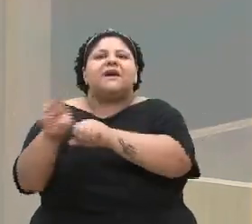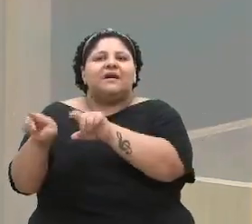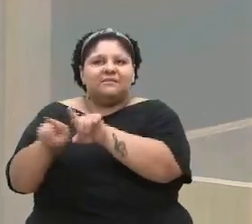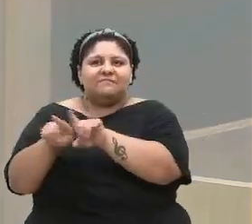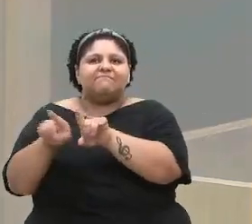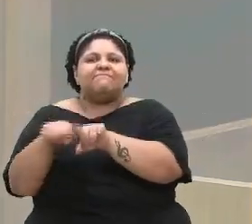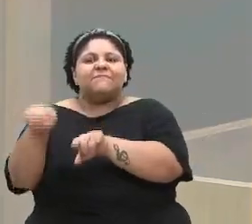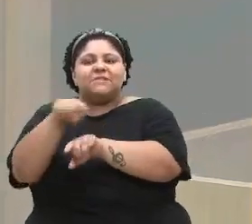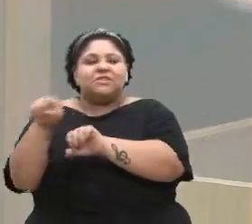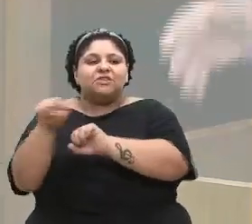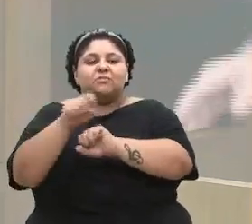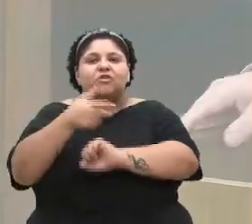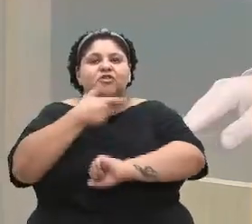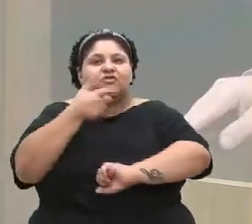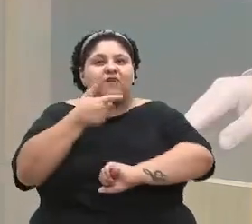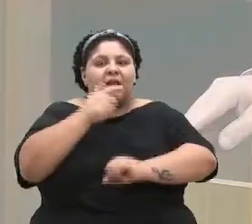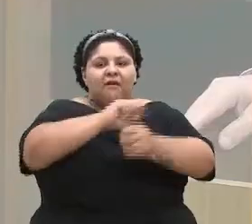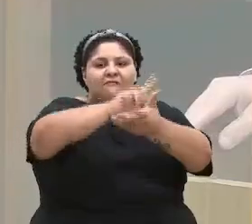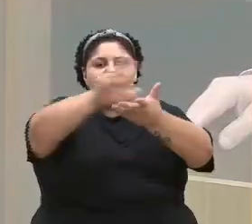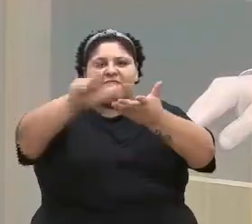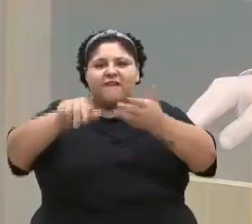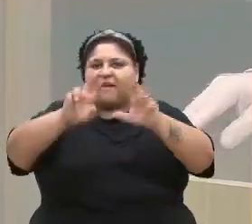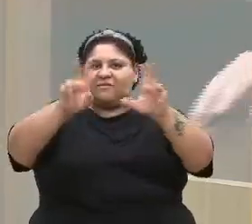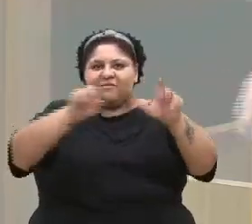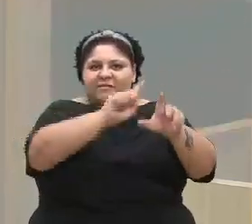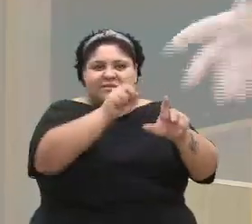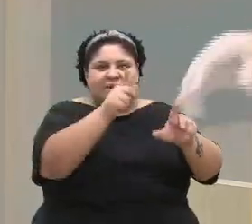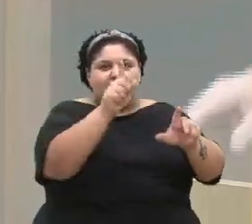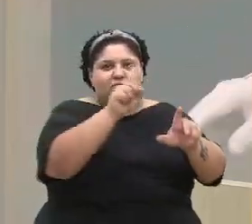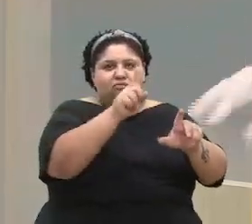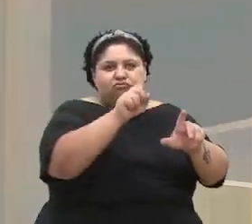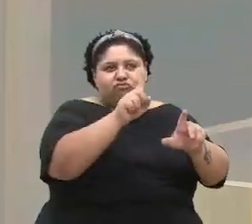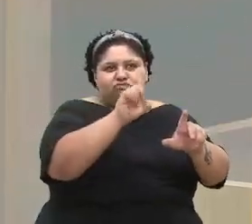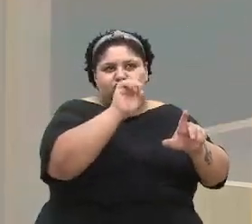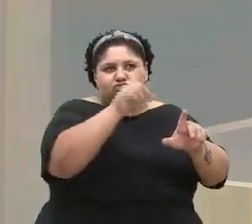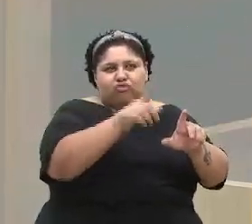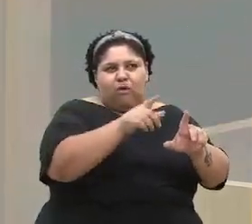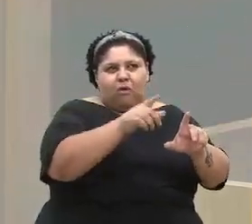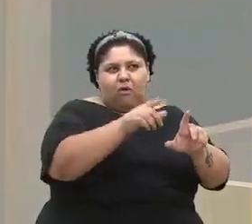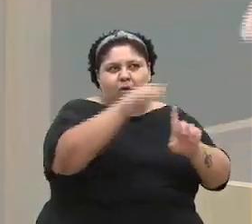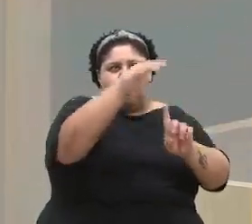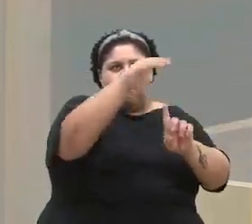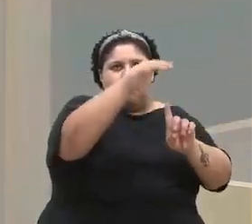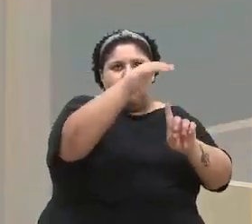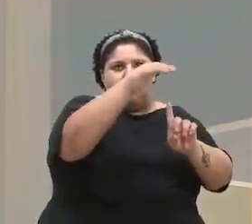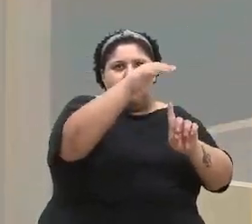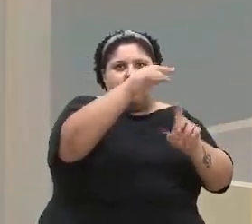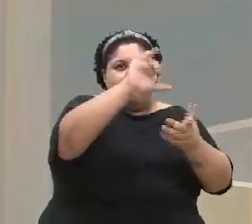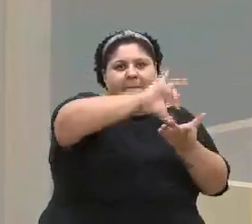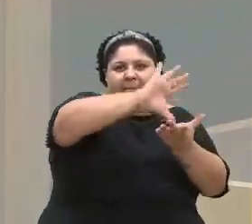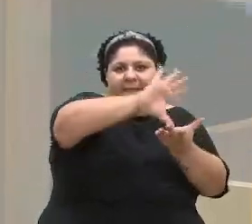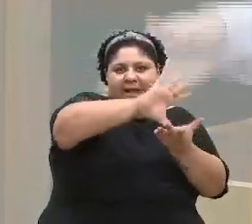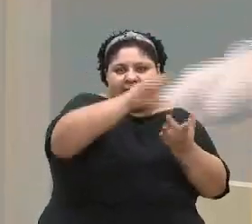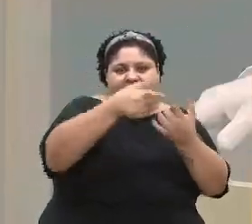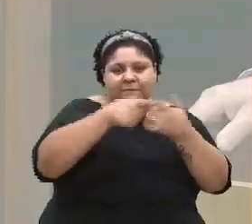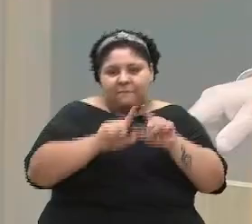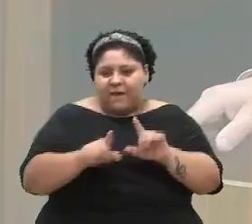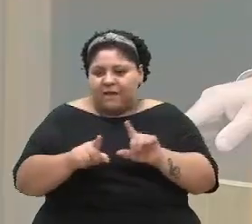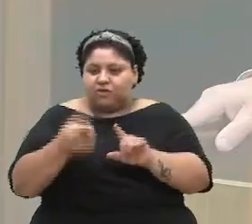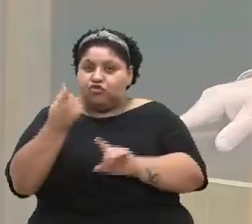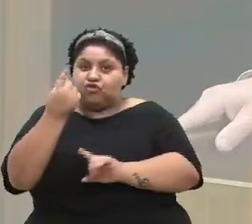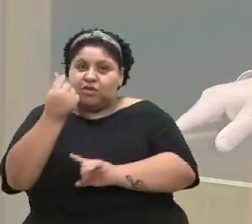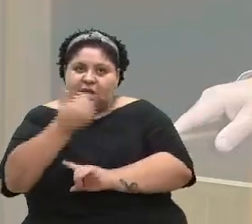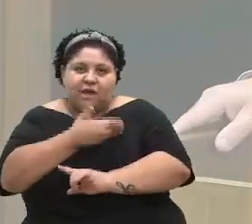E isso a gente pode trazer para vários meios, né? Não só a praça, que é um uso comum, mas o bem público, né? O dinheiro